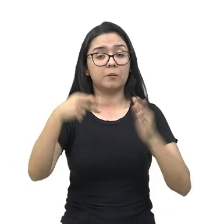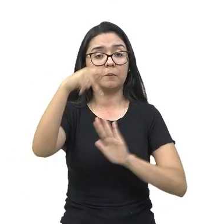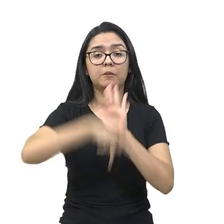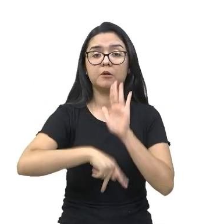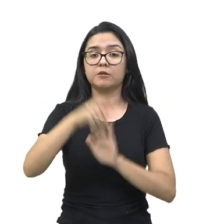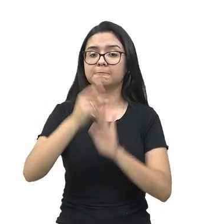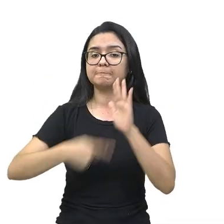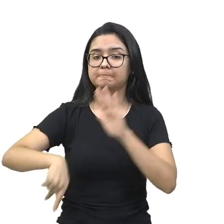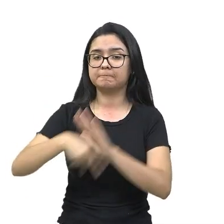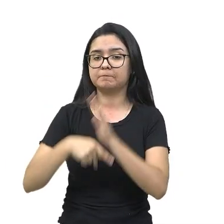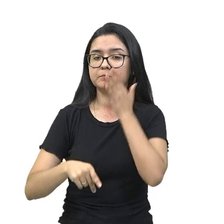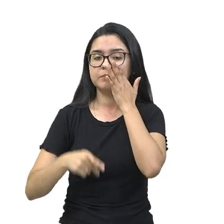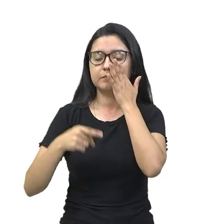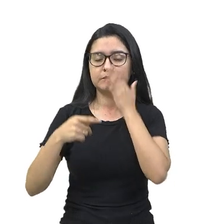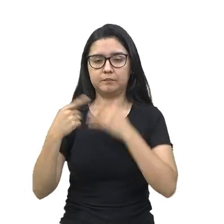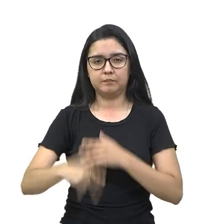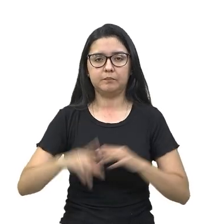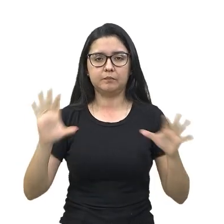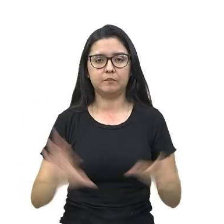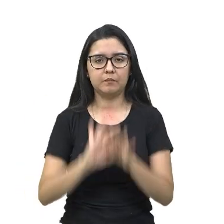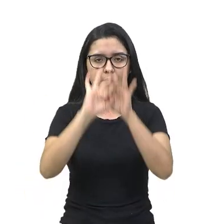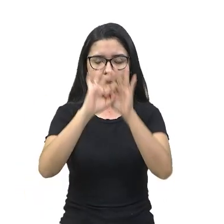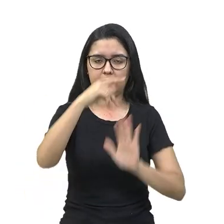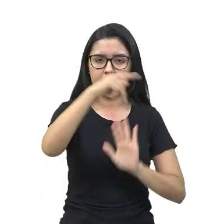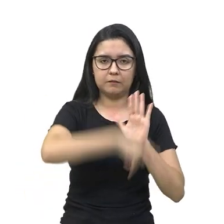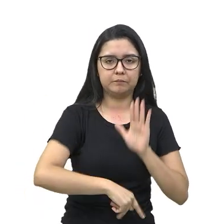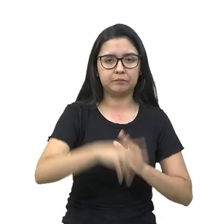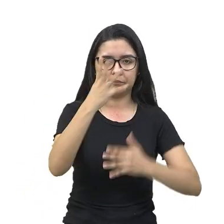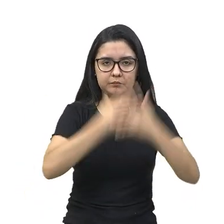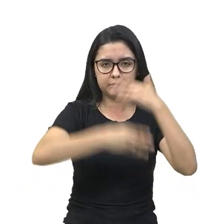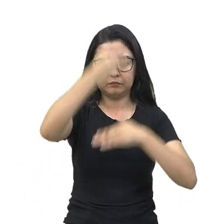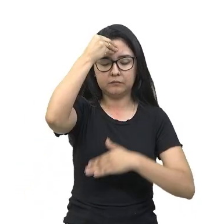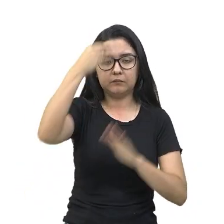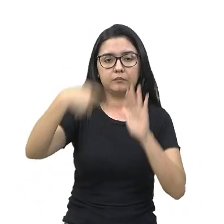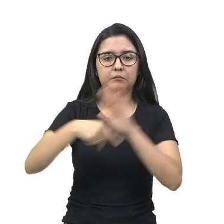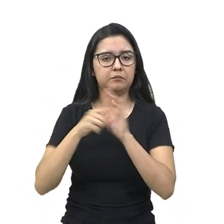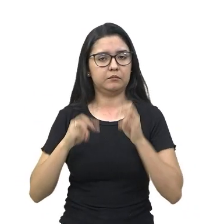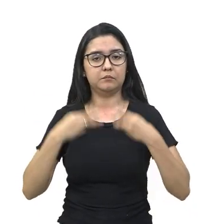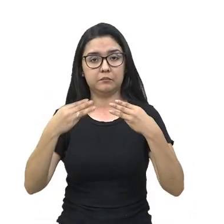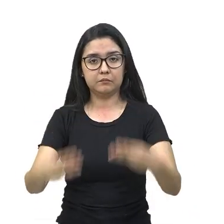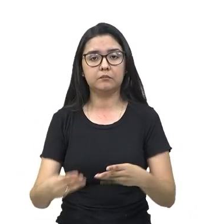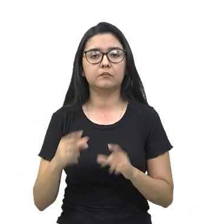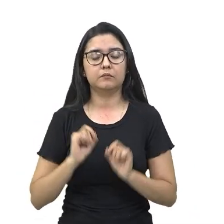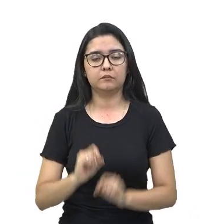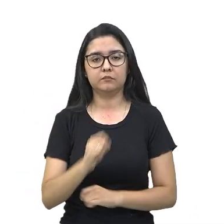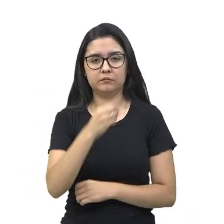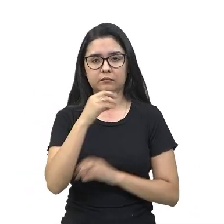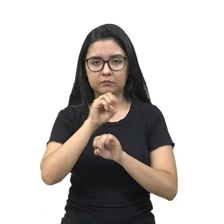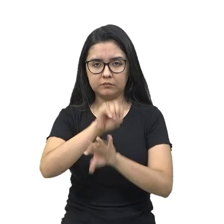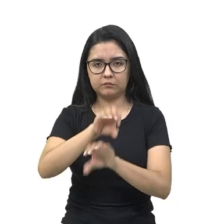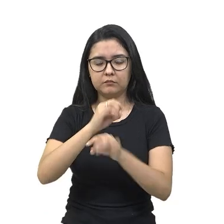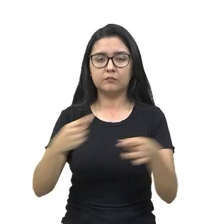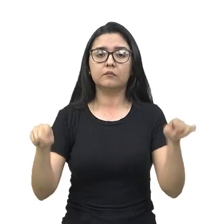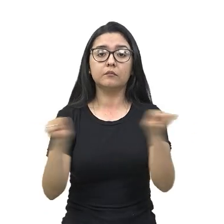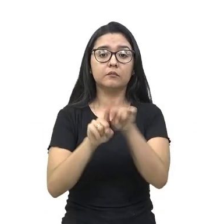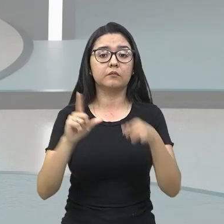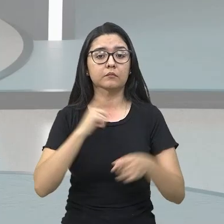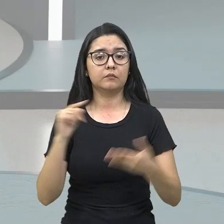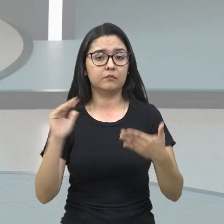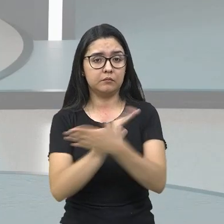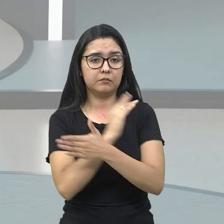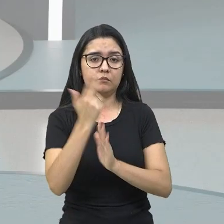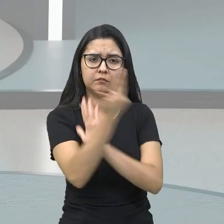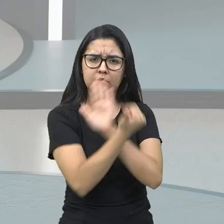aqui é associado a um programa de alfabetização do Ministério da Educação. Falei também que tem algumas